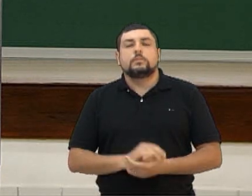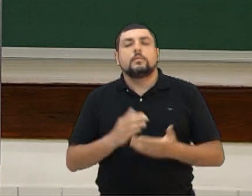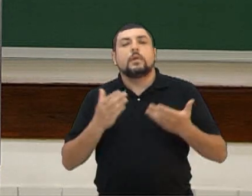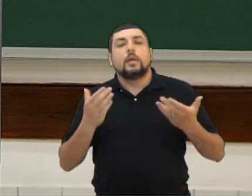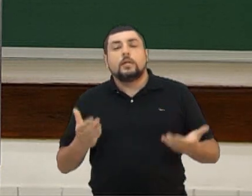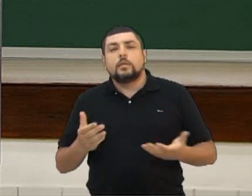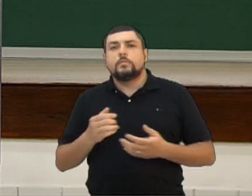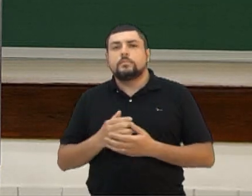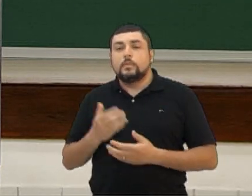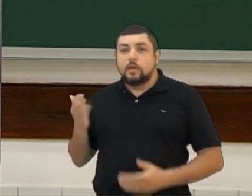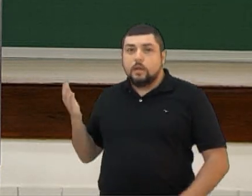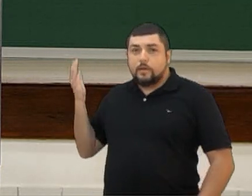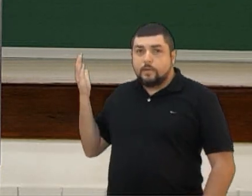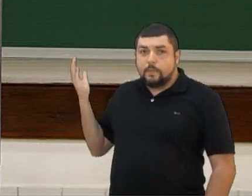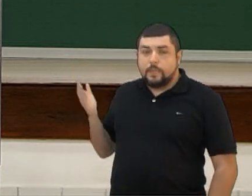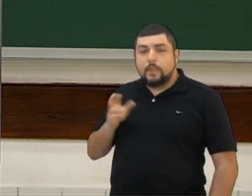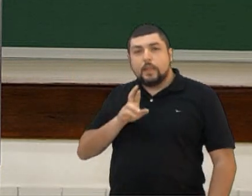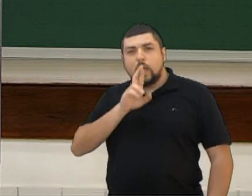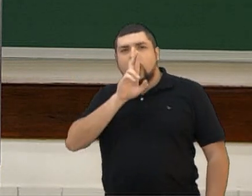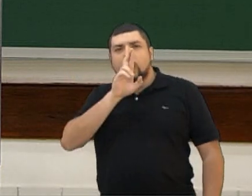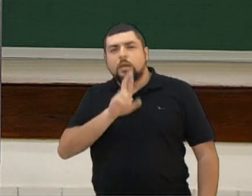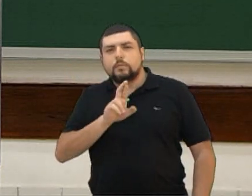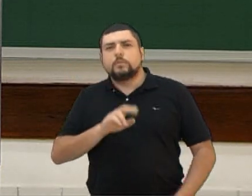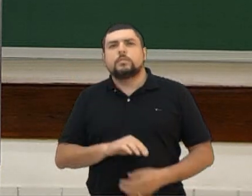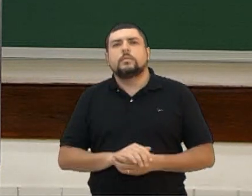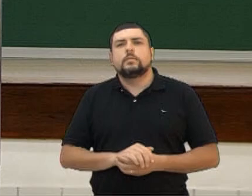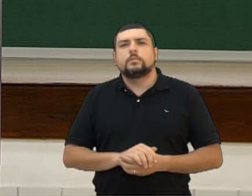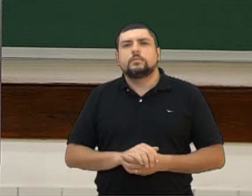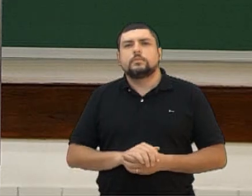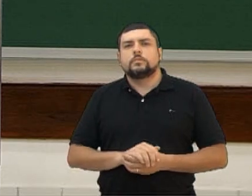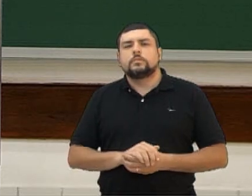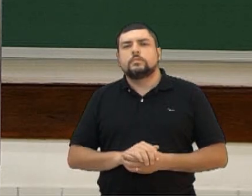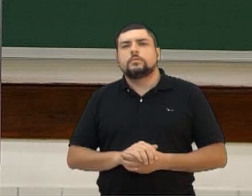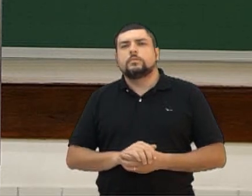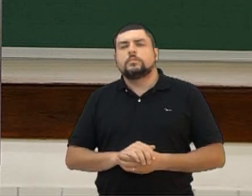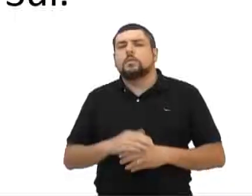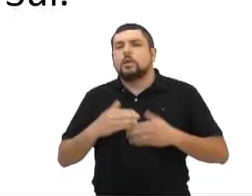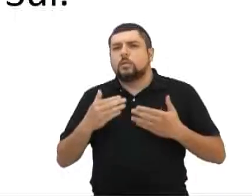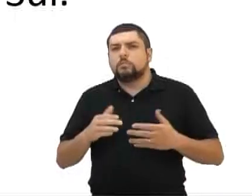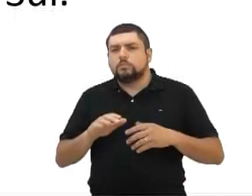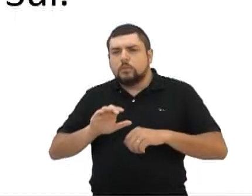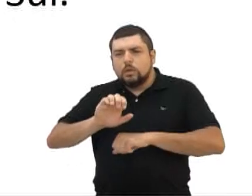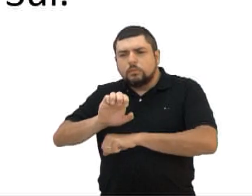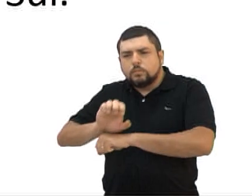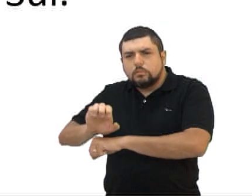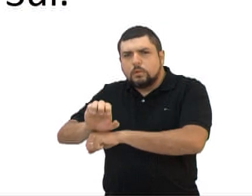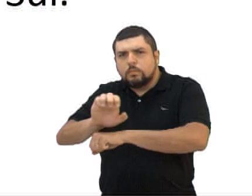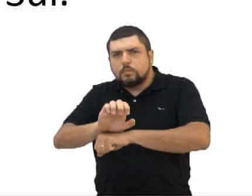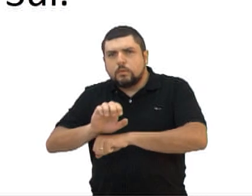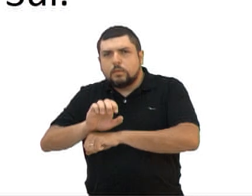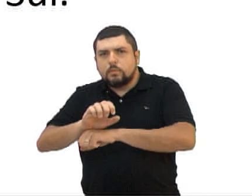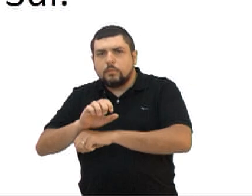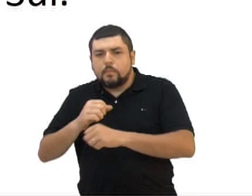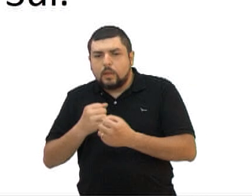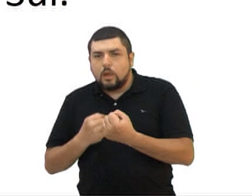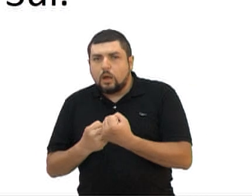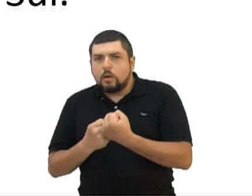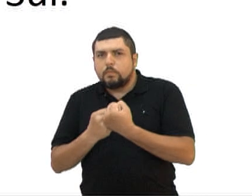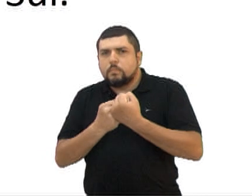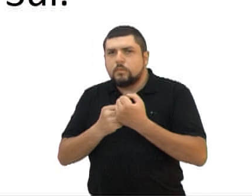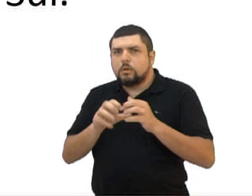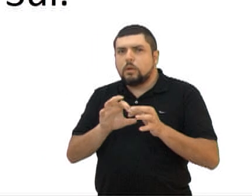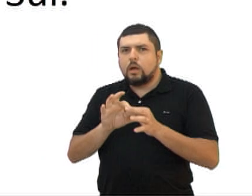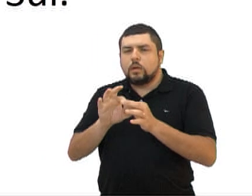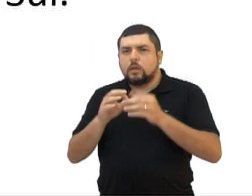Então, a resposta do nosso exercício está aqui. Então, voltando lá no enunciado, indique os estados que apoiaram a Aliança Liberal,